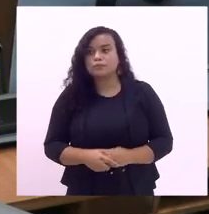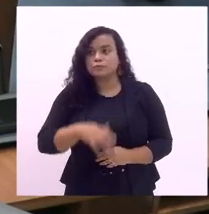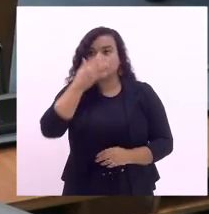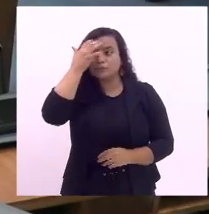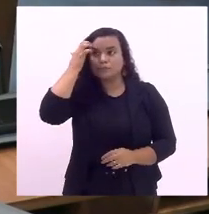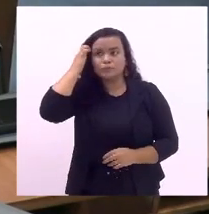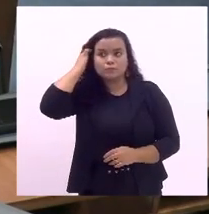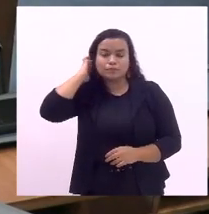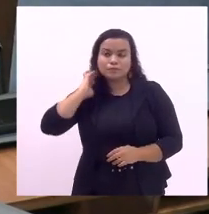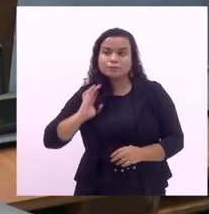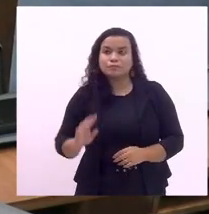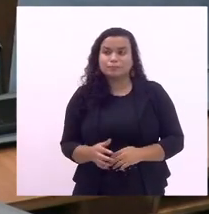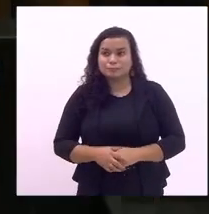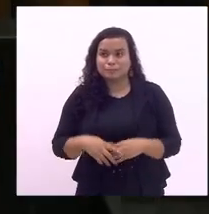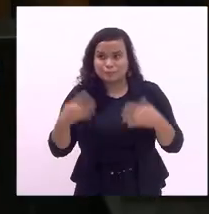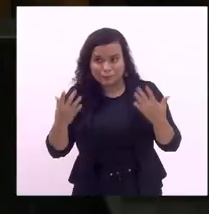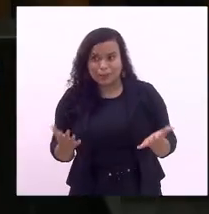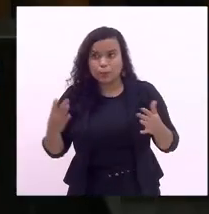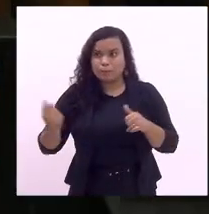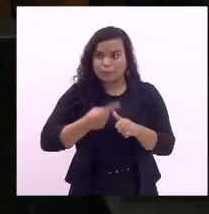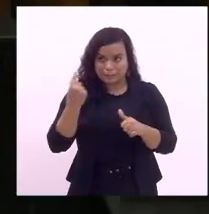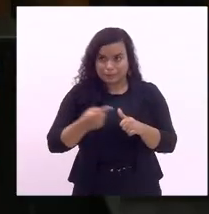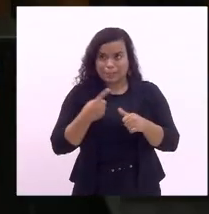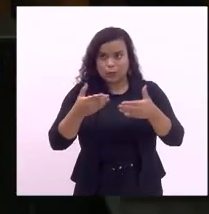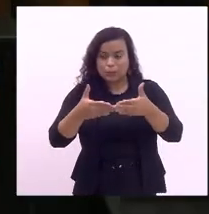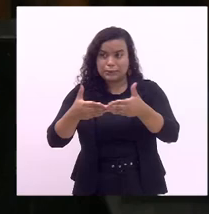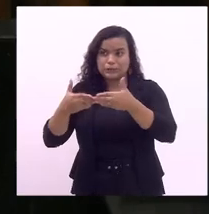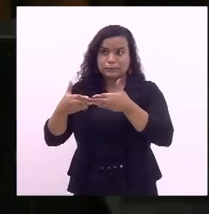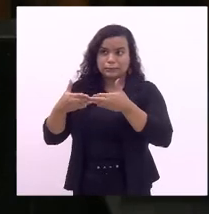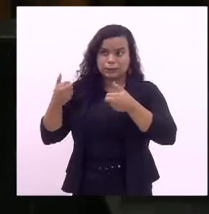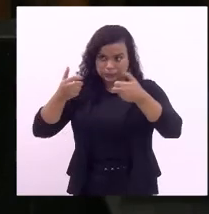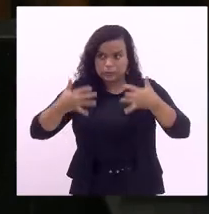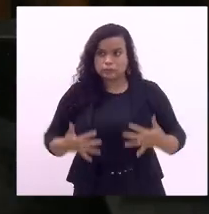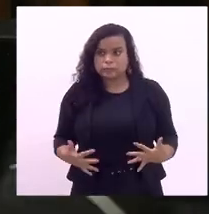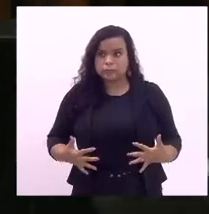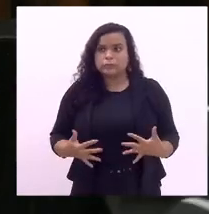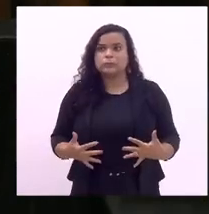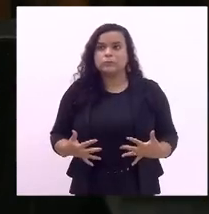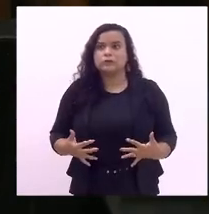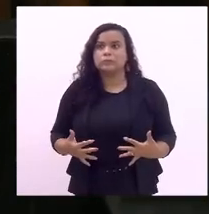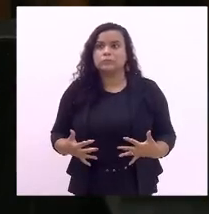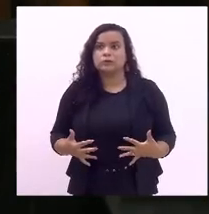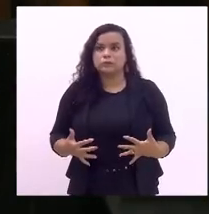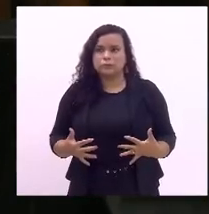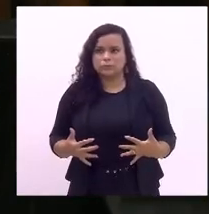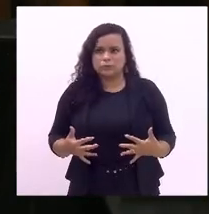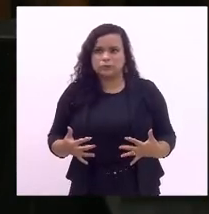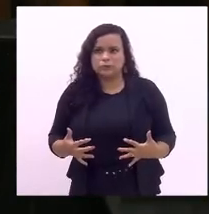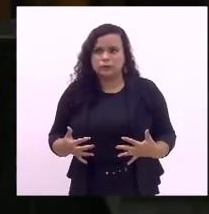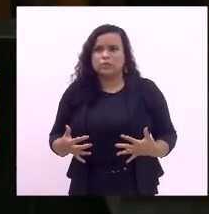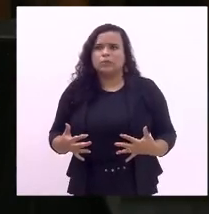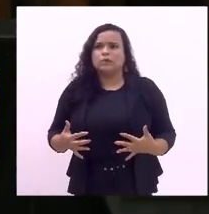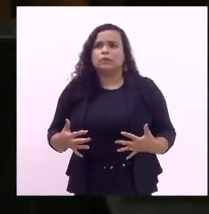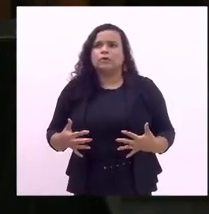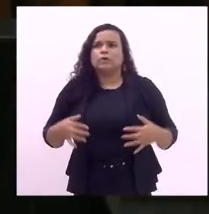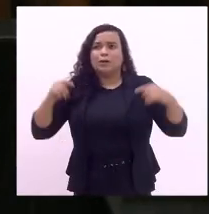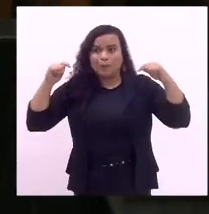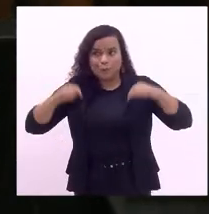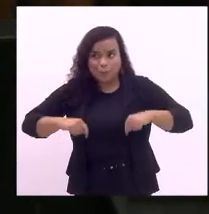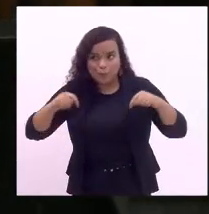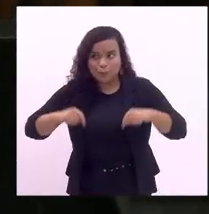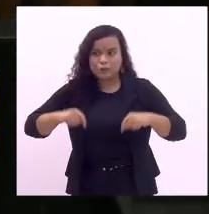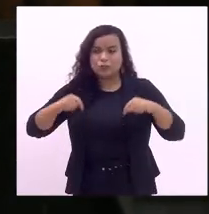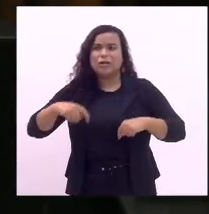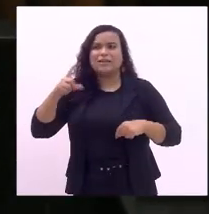Fala, rapaziada. Em primeiro lugar, presidente, vou pedir licença à Vossa Excelência, em que pese ter havido aqui nessa tarde de hoje um